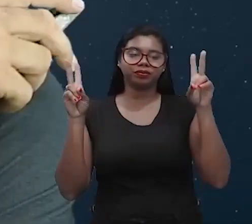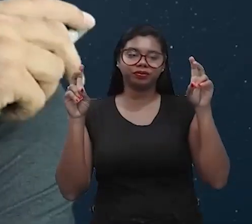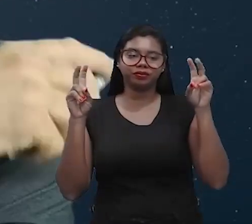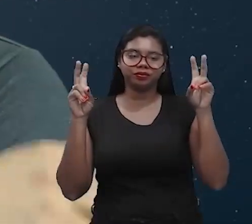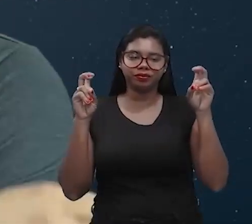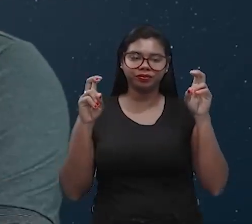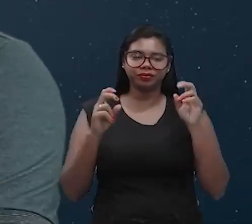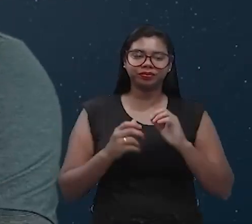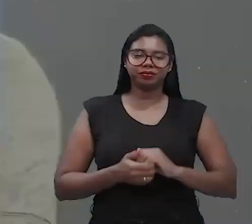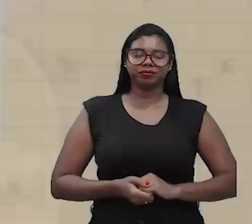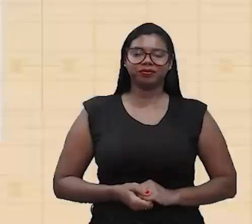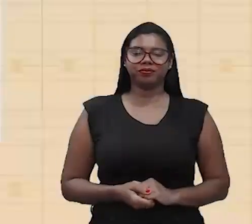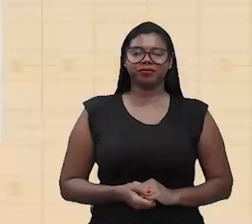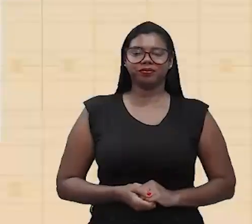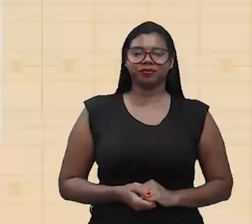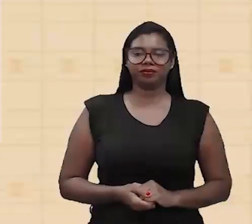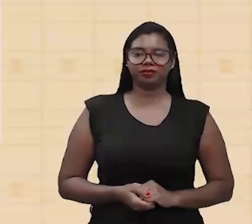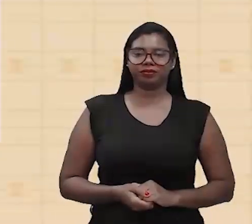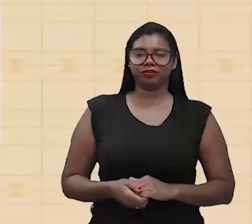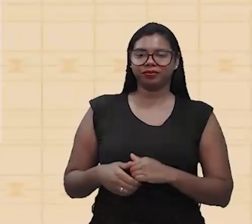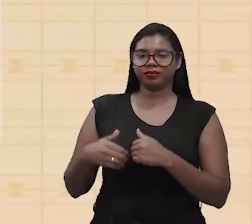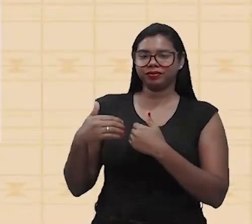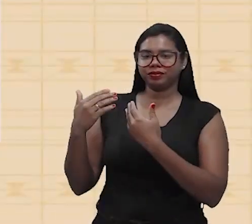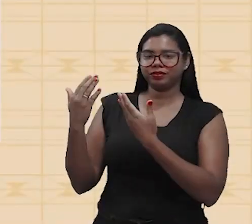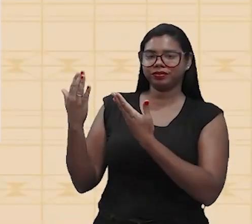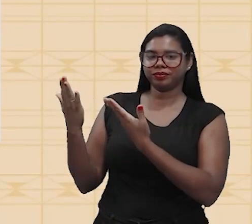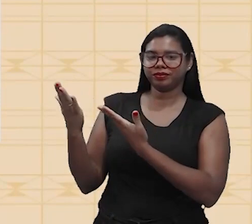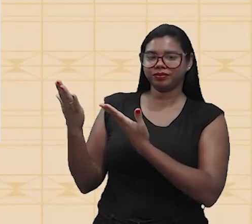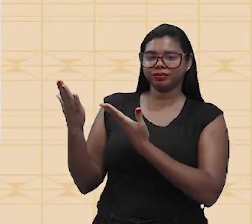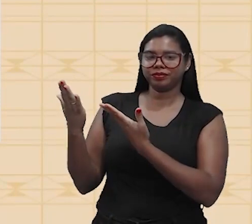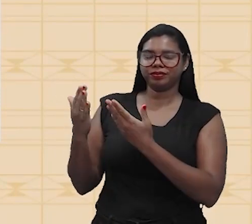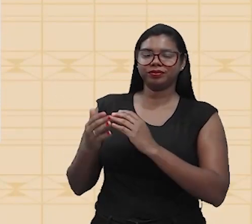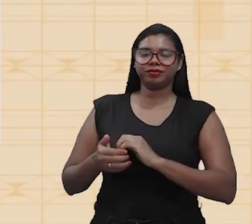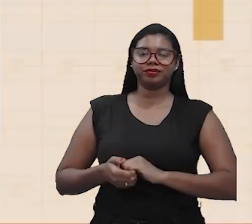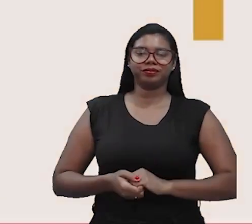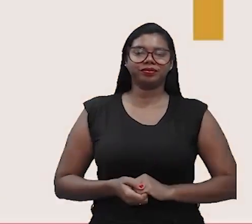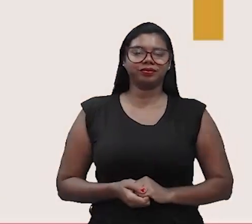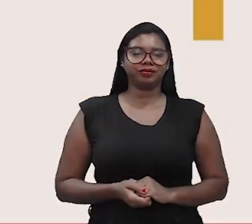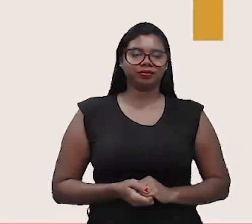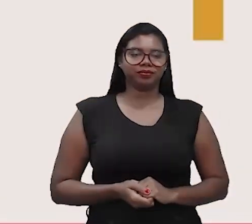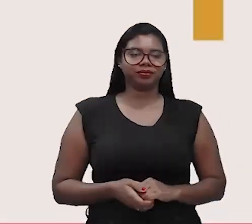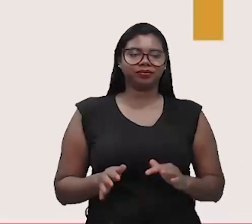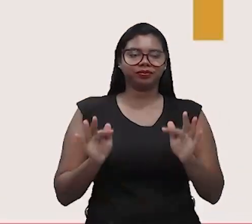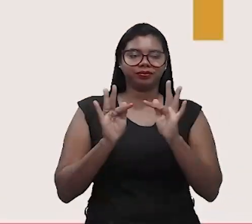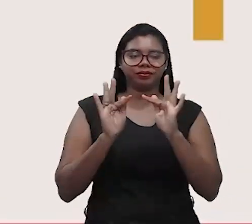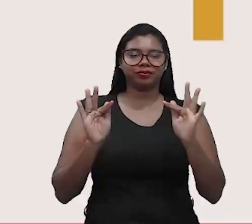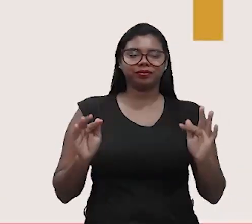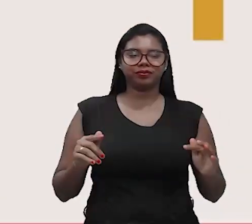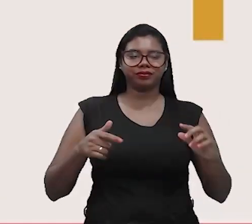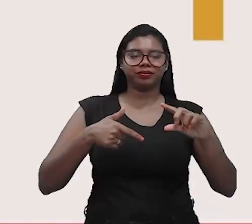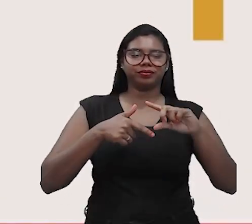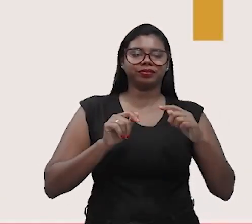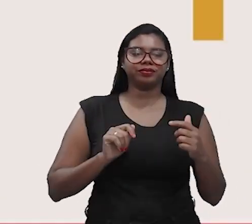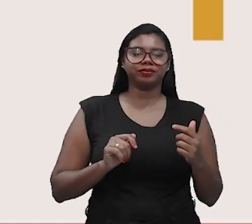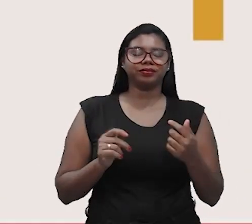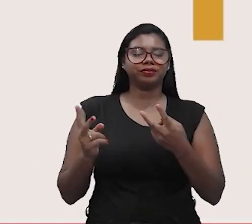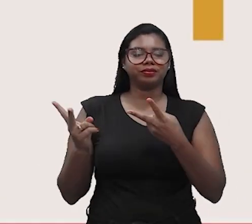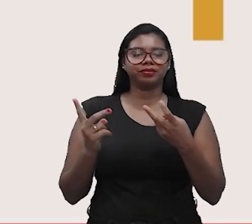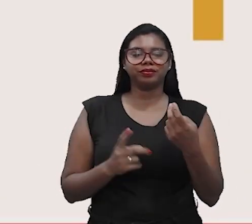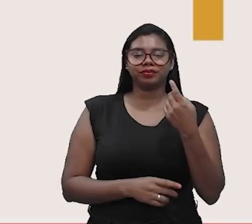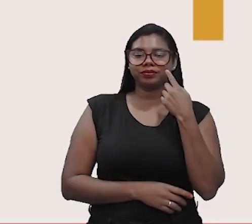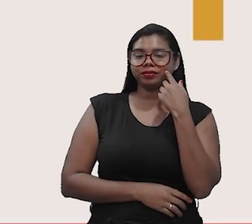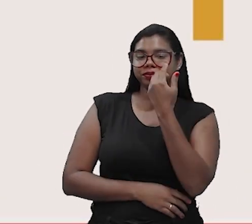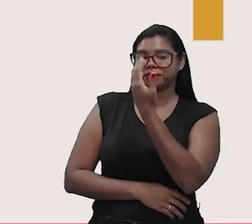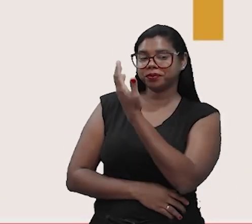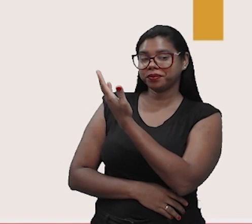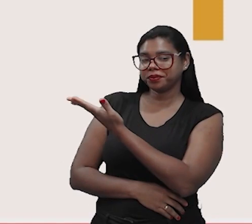Robertão, ao tema 14, função quadrática. Meu povo, presta atenção que essa aula